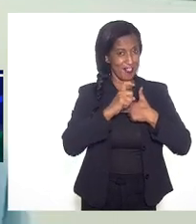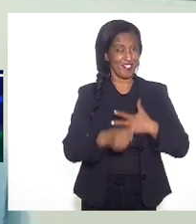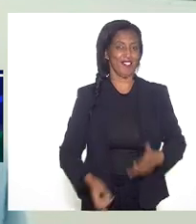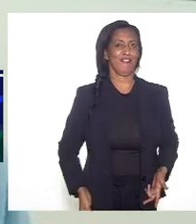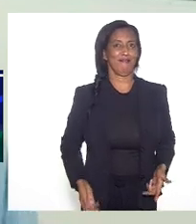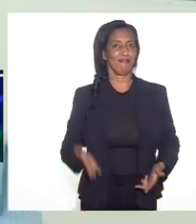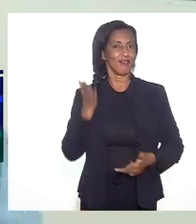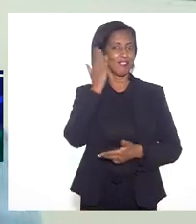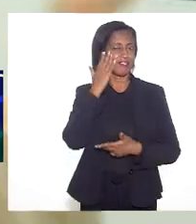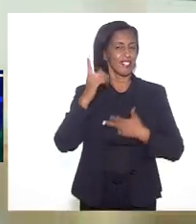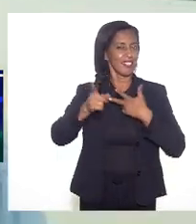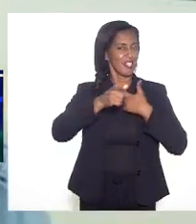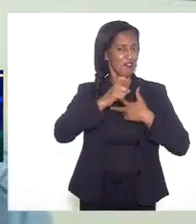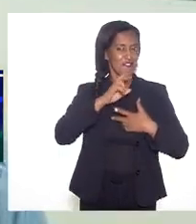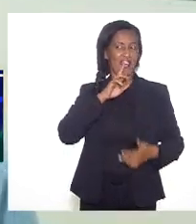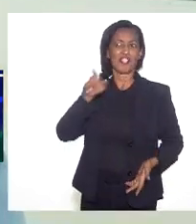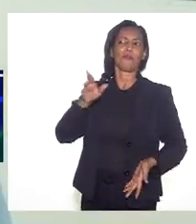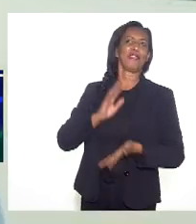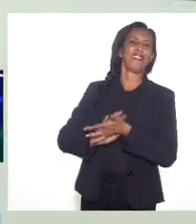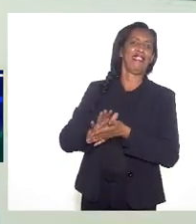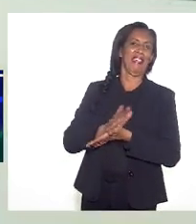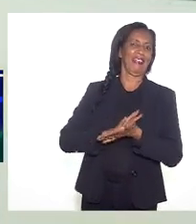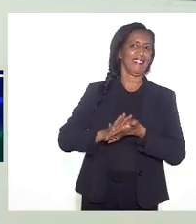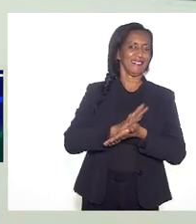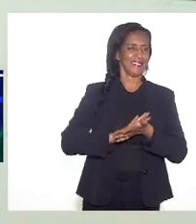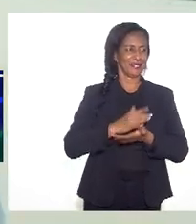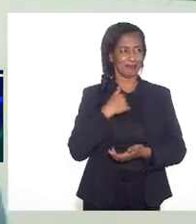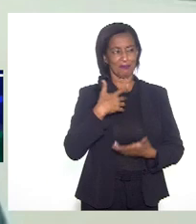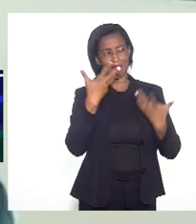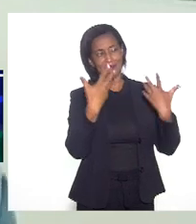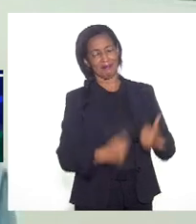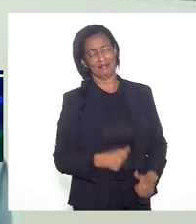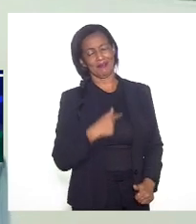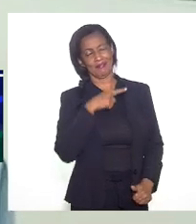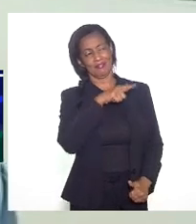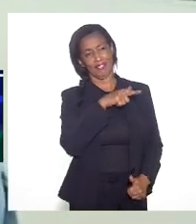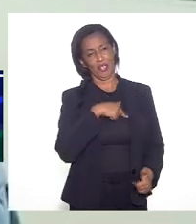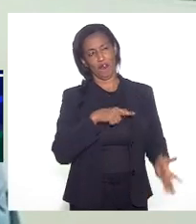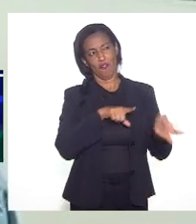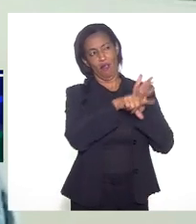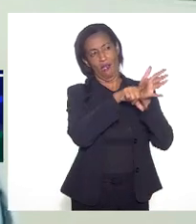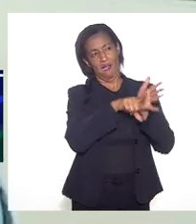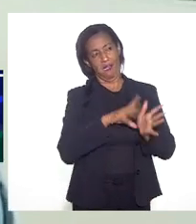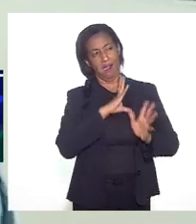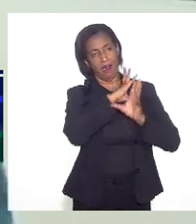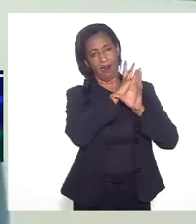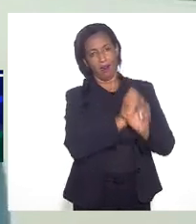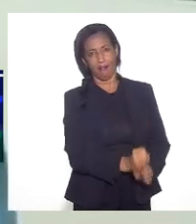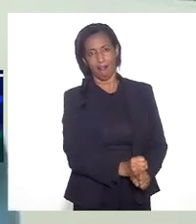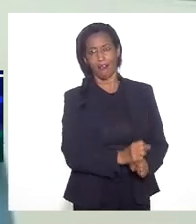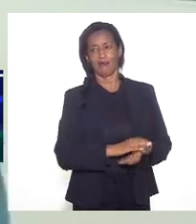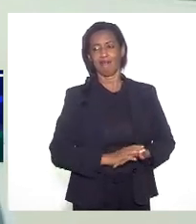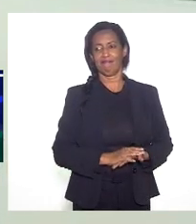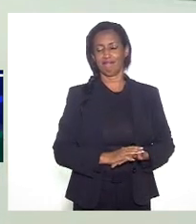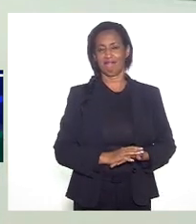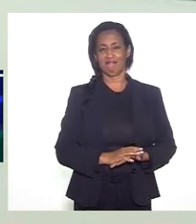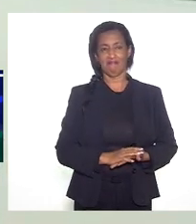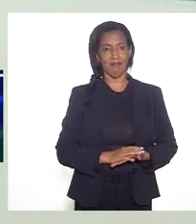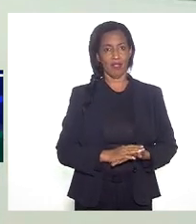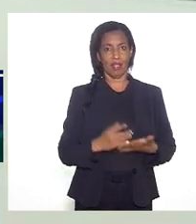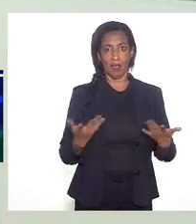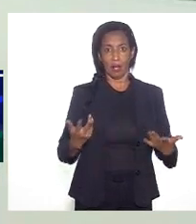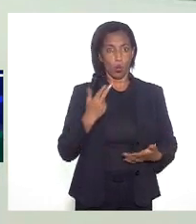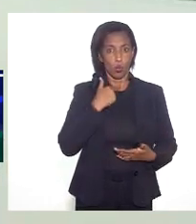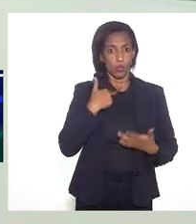Poder Executivo não ia responder nada, eu assumi aqui o papel de fazer essas contas. É